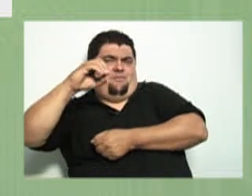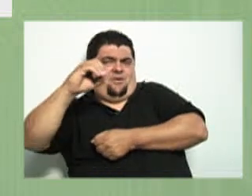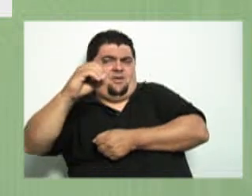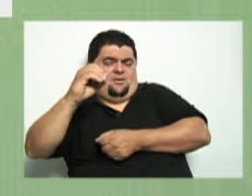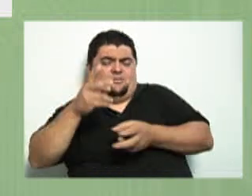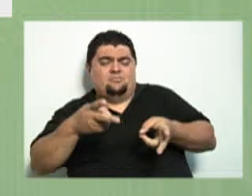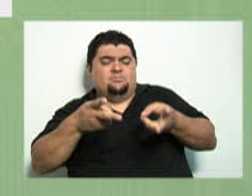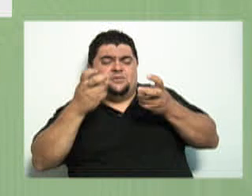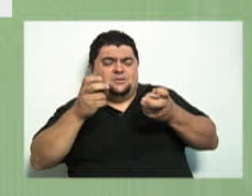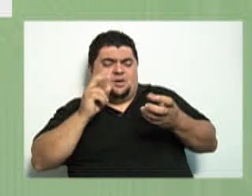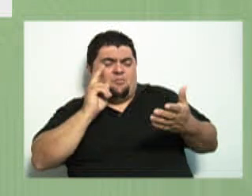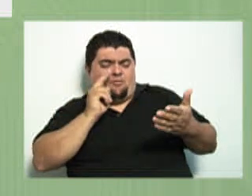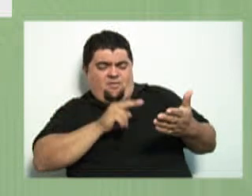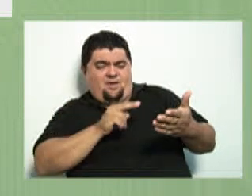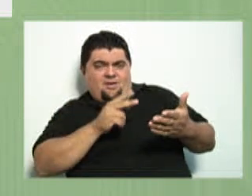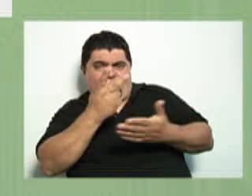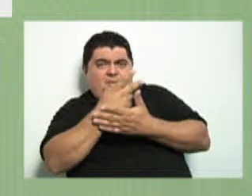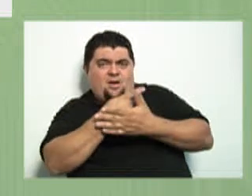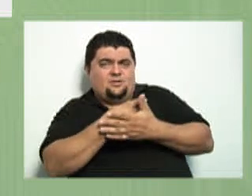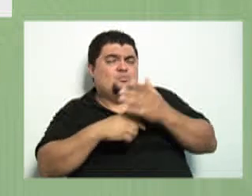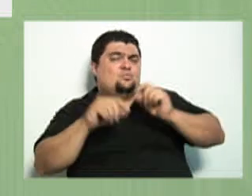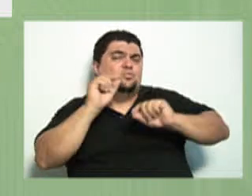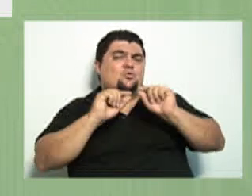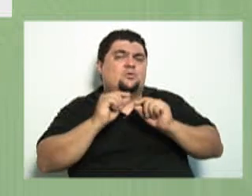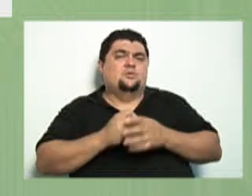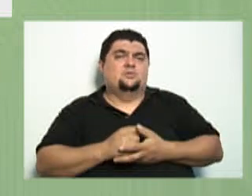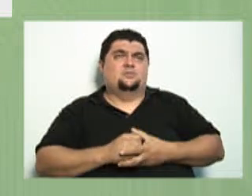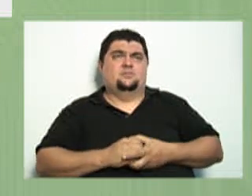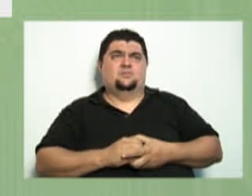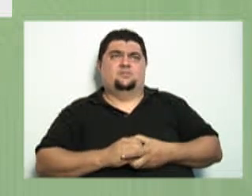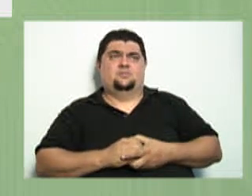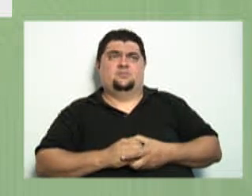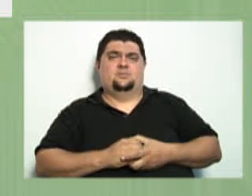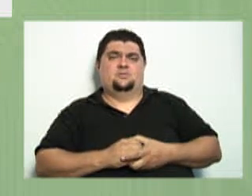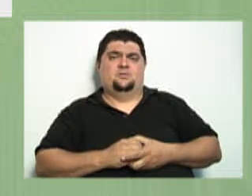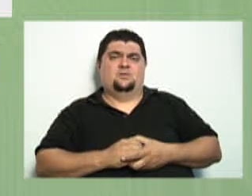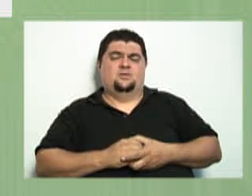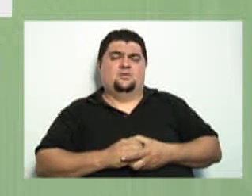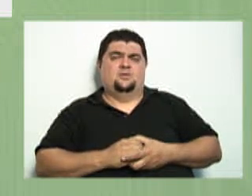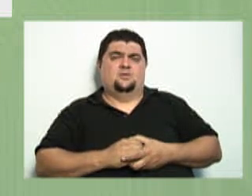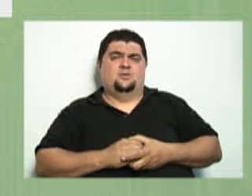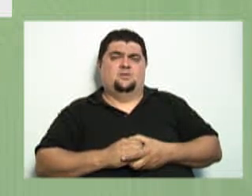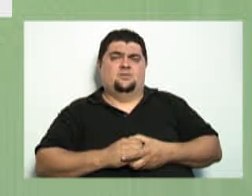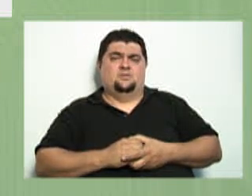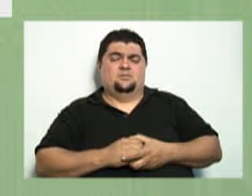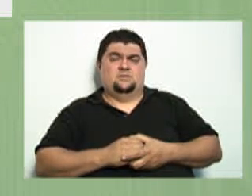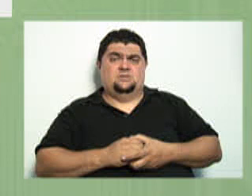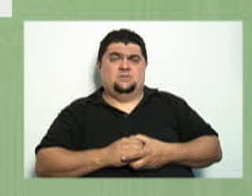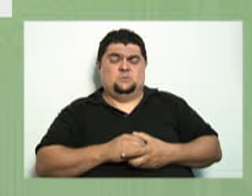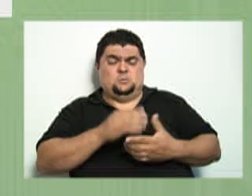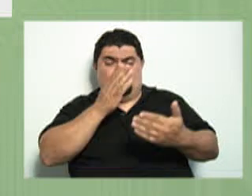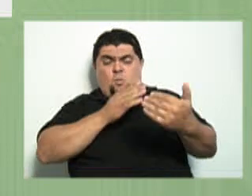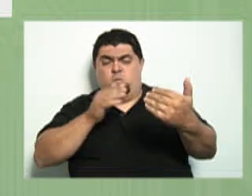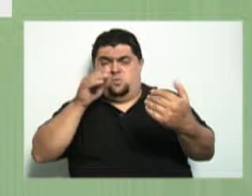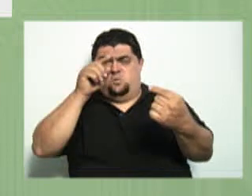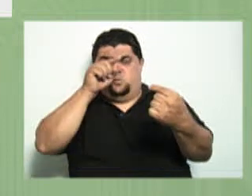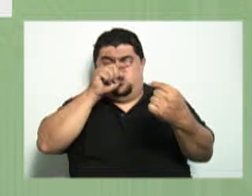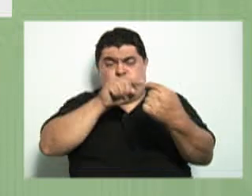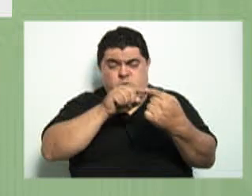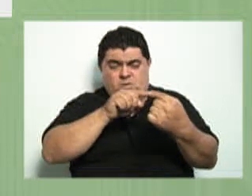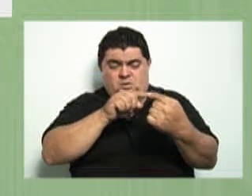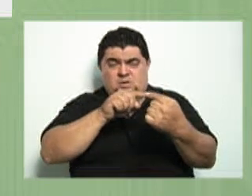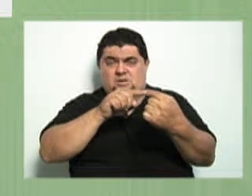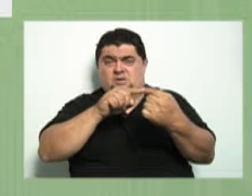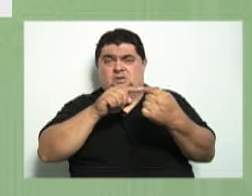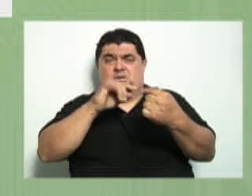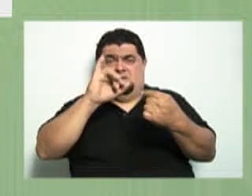nessa figura uma figura bastante focada nesses resultados, muito baixo